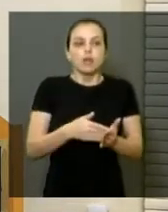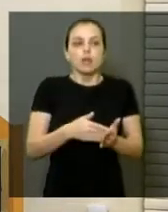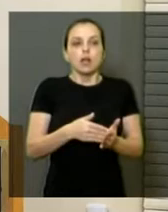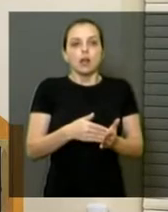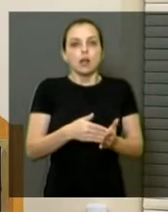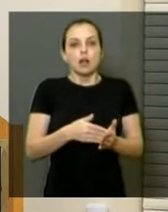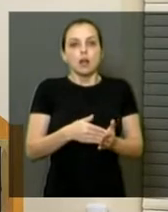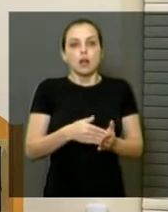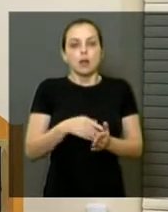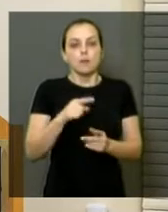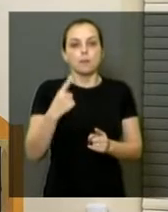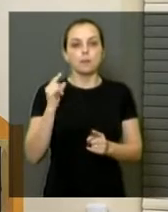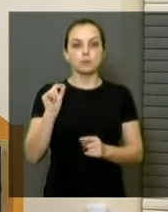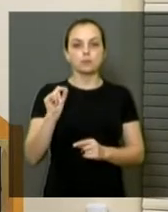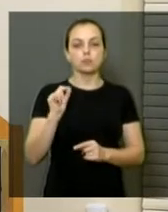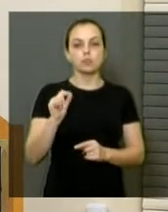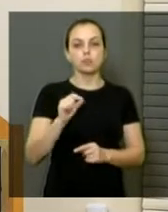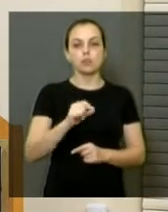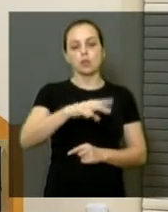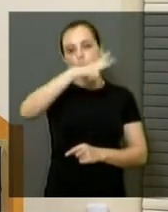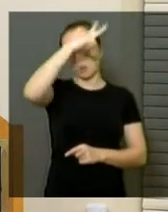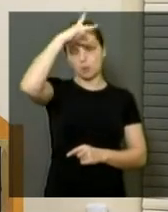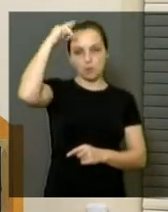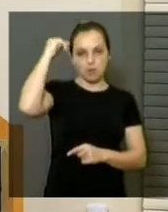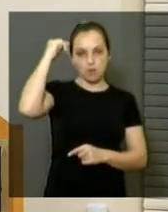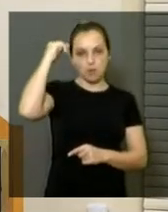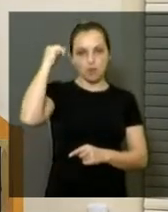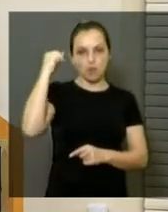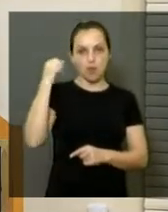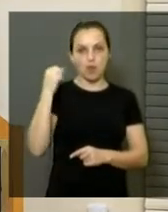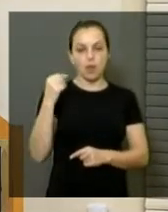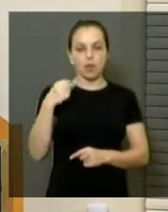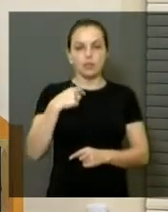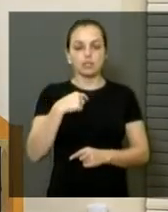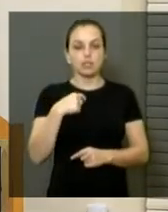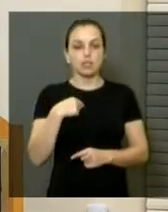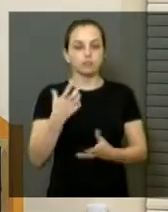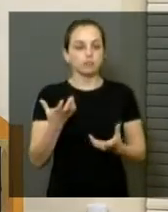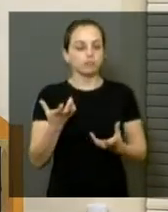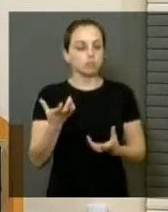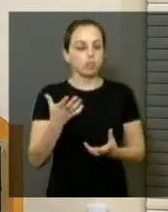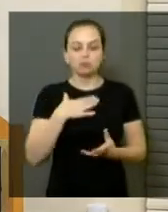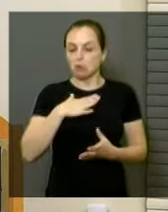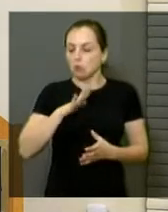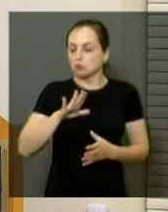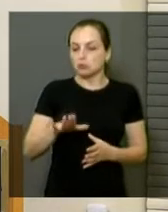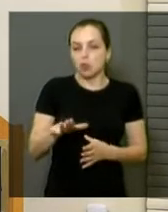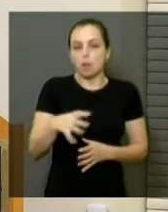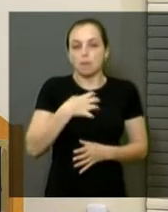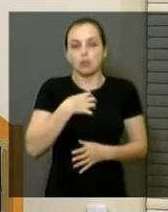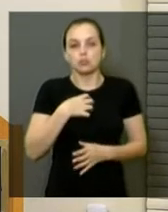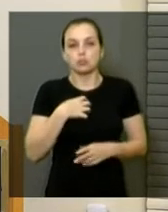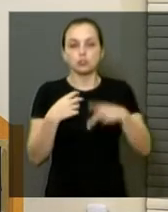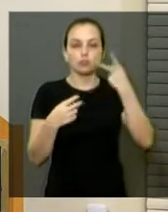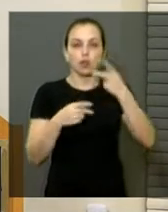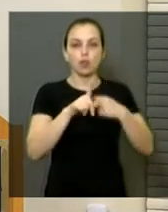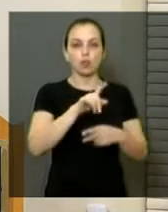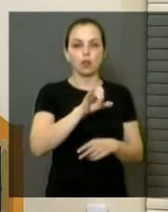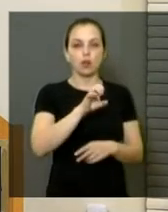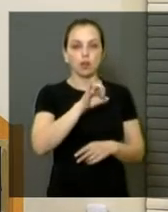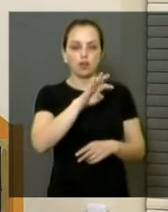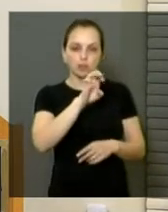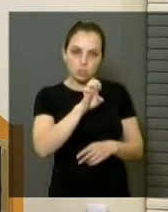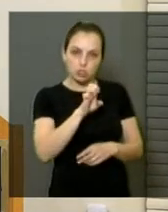a ponto de o prefeito, uma vez que se sentiu afrontado pela posição do vereador Leite em apoiar